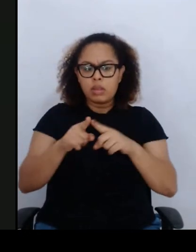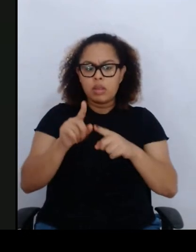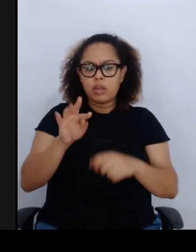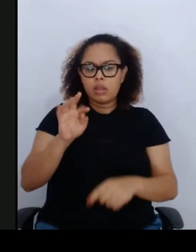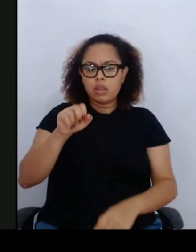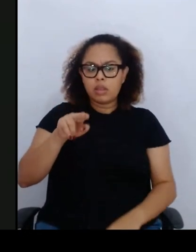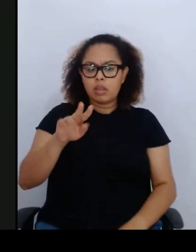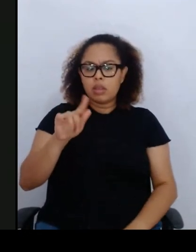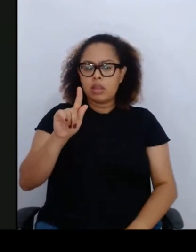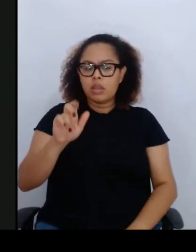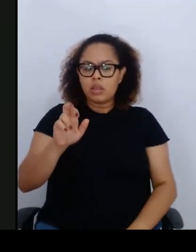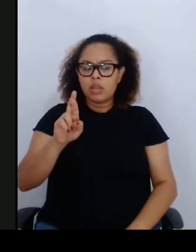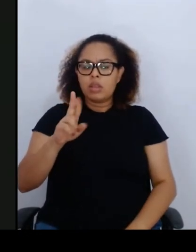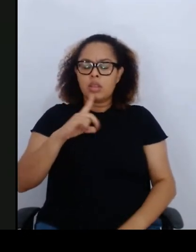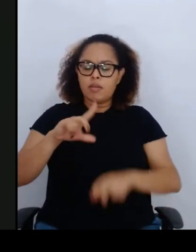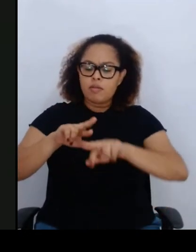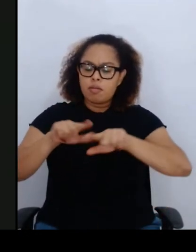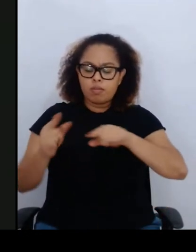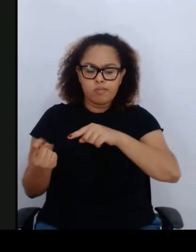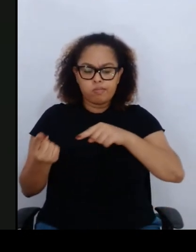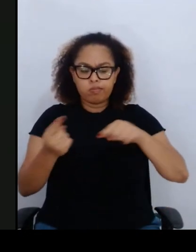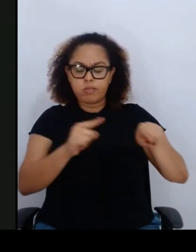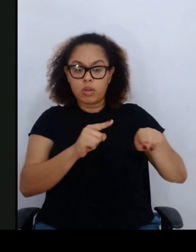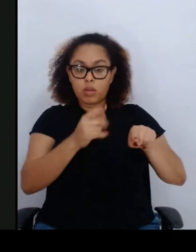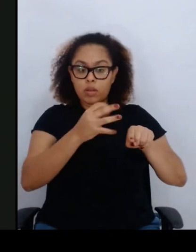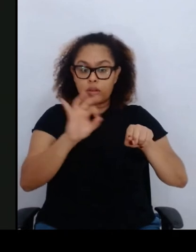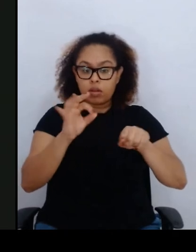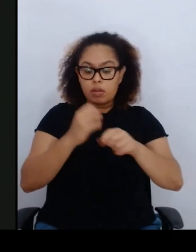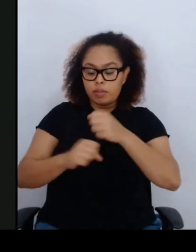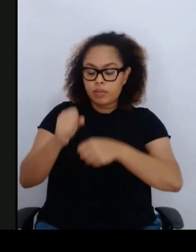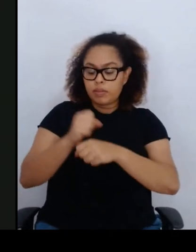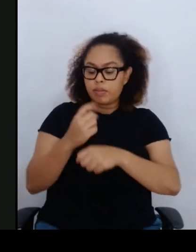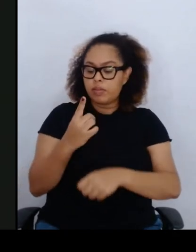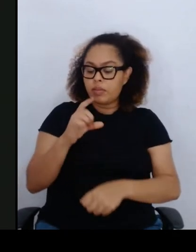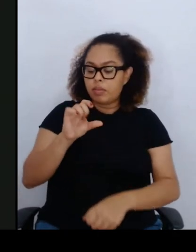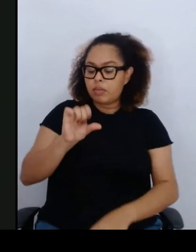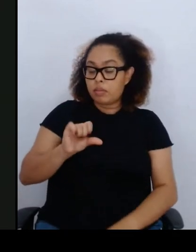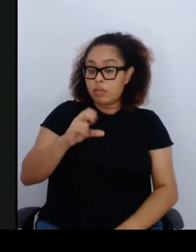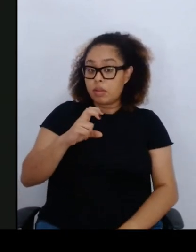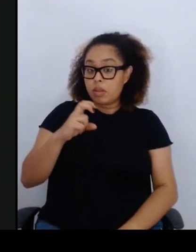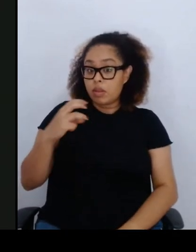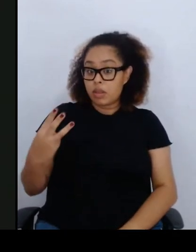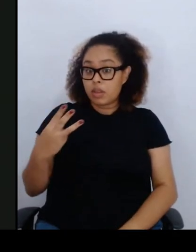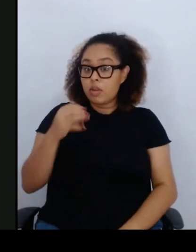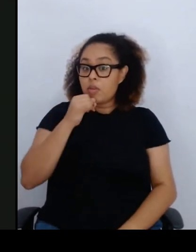anti francesas em 53 depois da remoção forçada